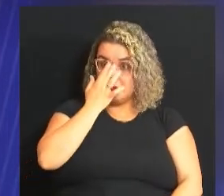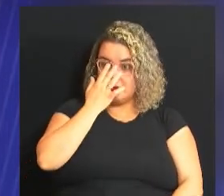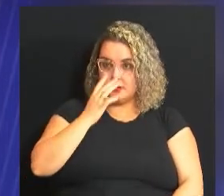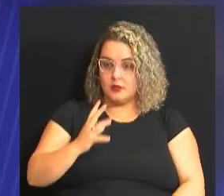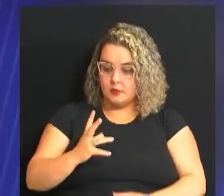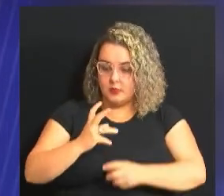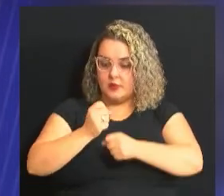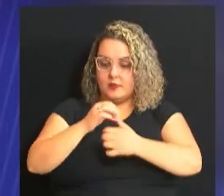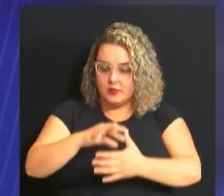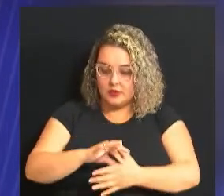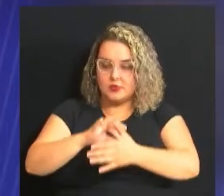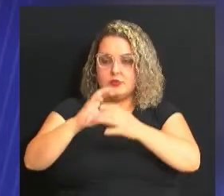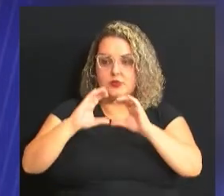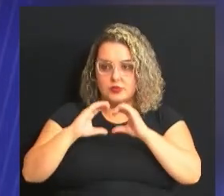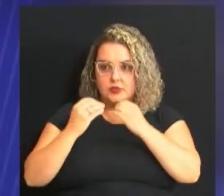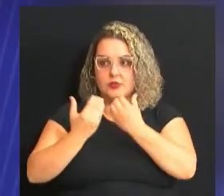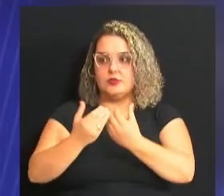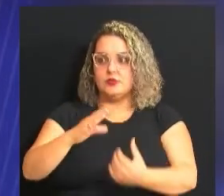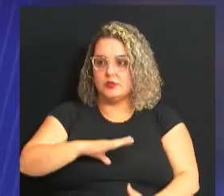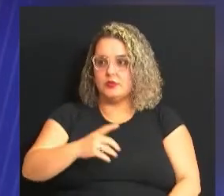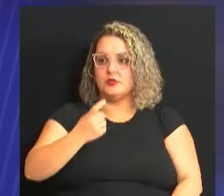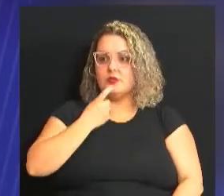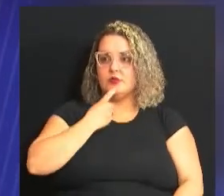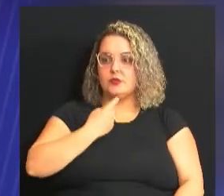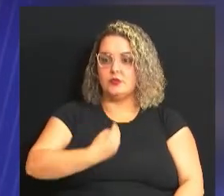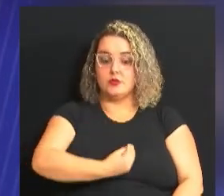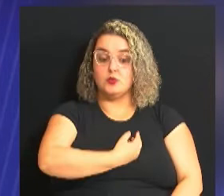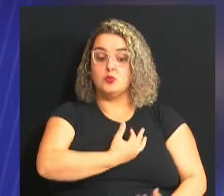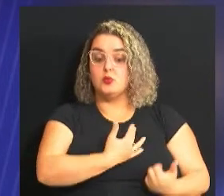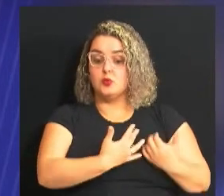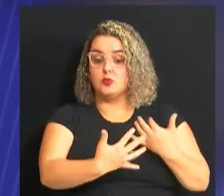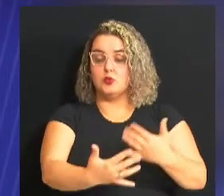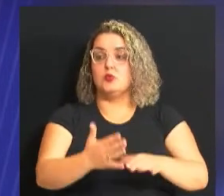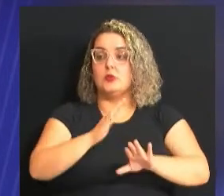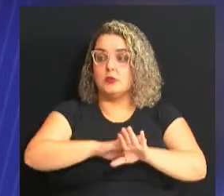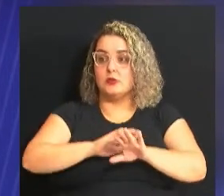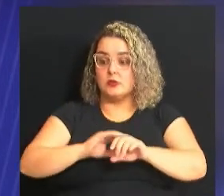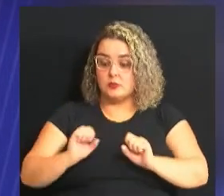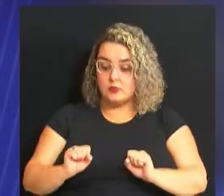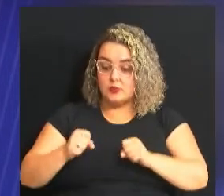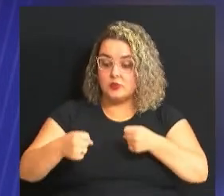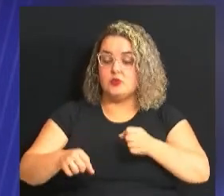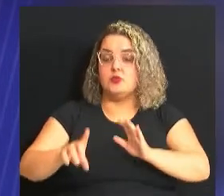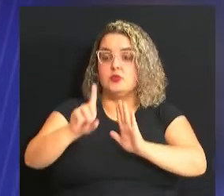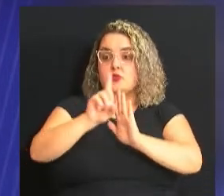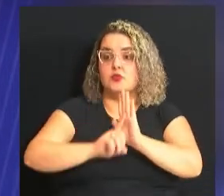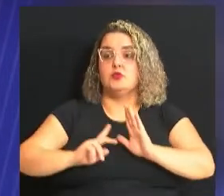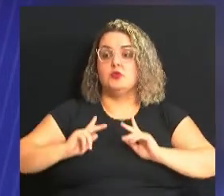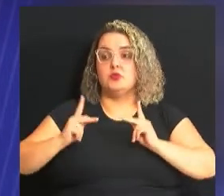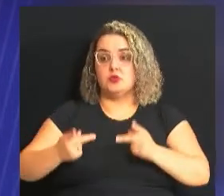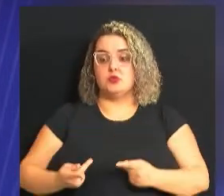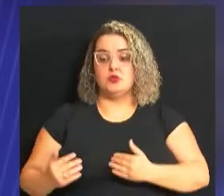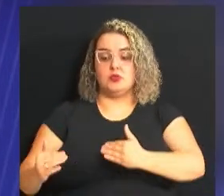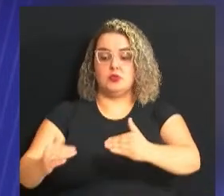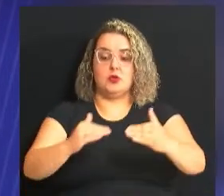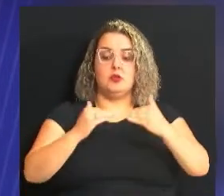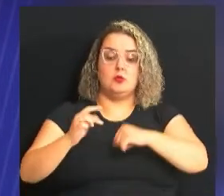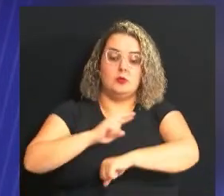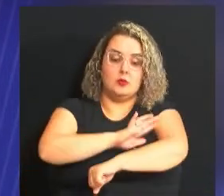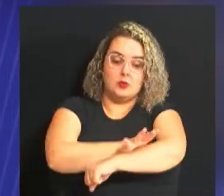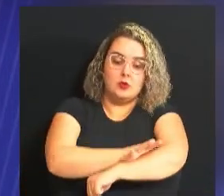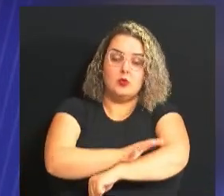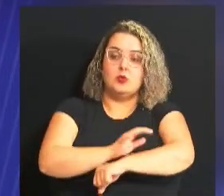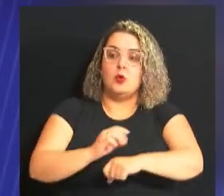liderança comunitária da cidade. Sua longa trajetória de atuação pela defesa dos direitos humanos, da igualdade racial, do